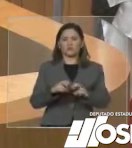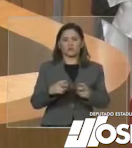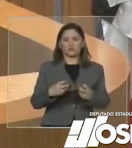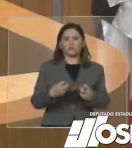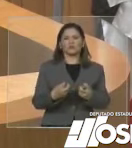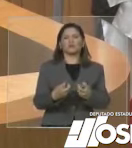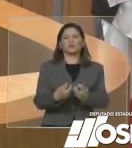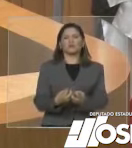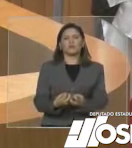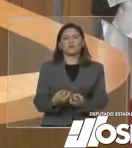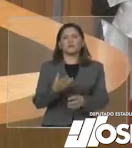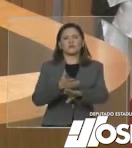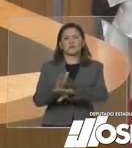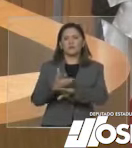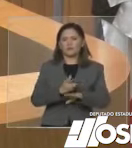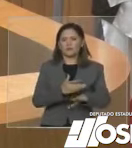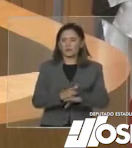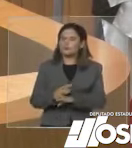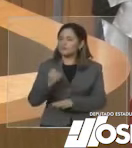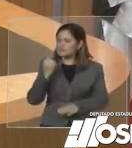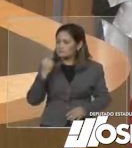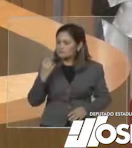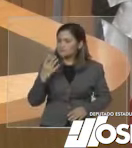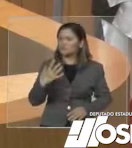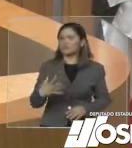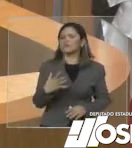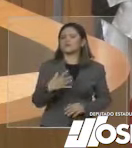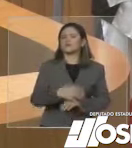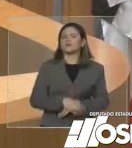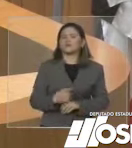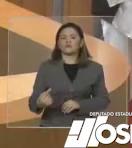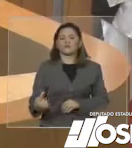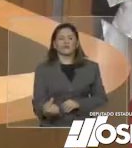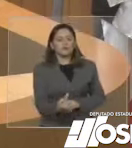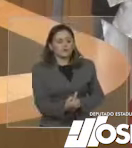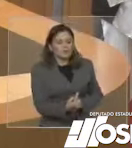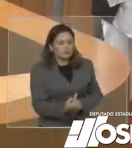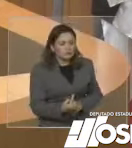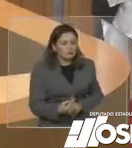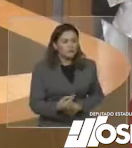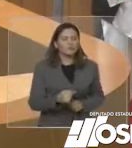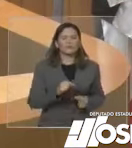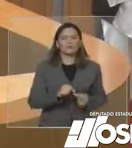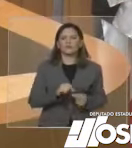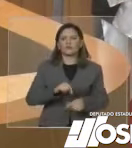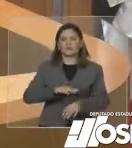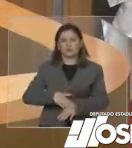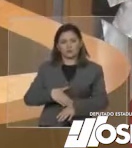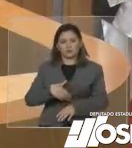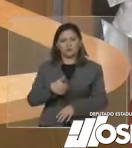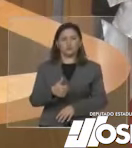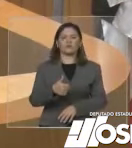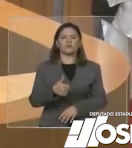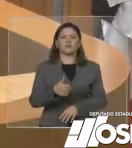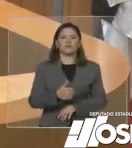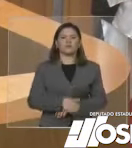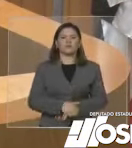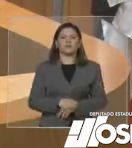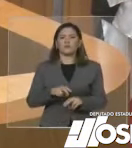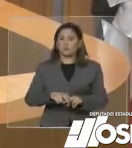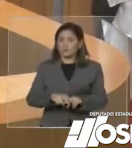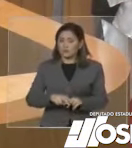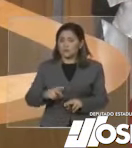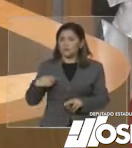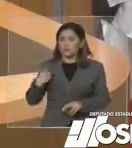que realmente busca em cada jogador a sua melhor qualidade. E é por isso que nós chegamos a